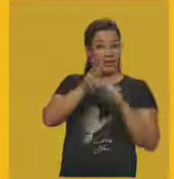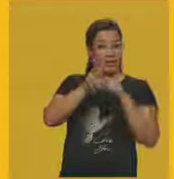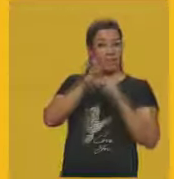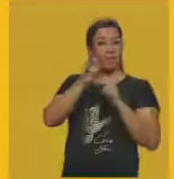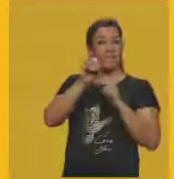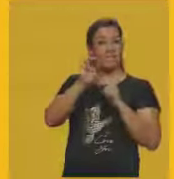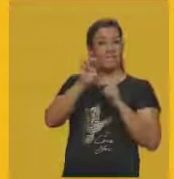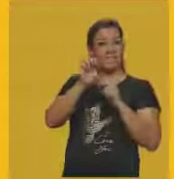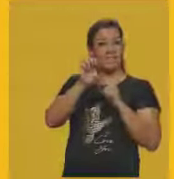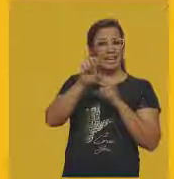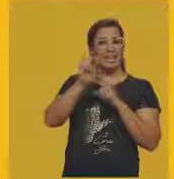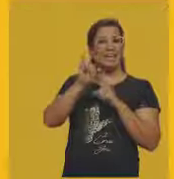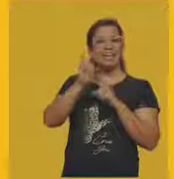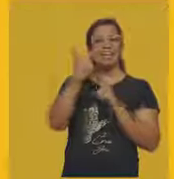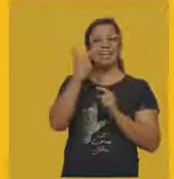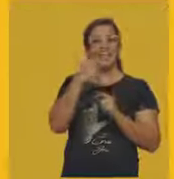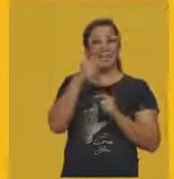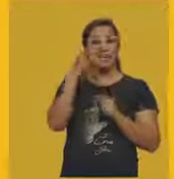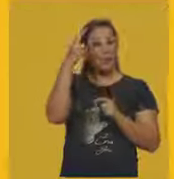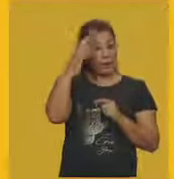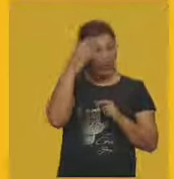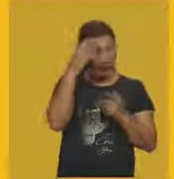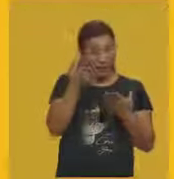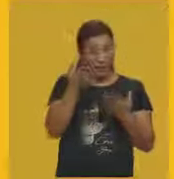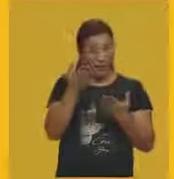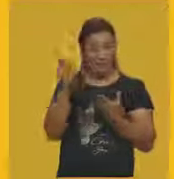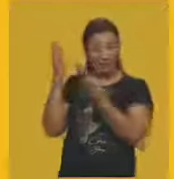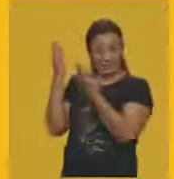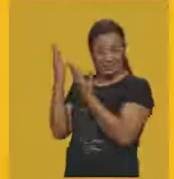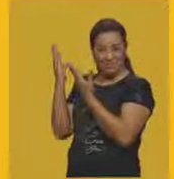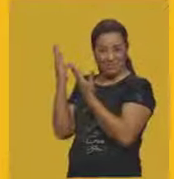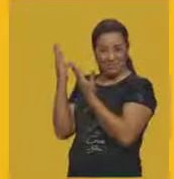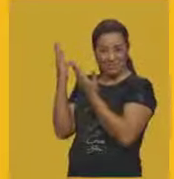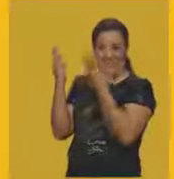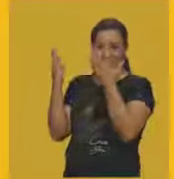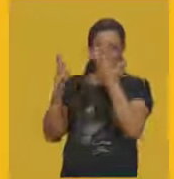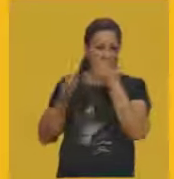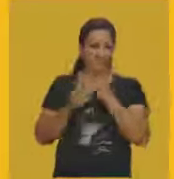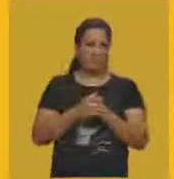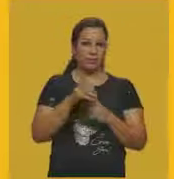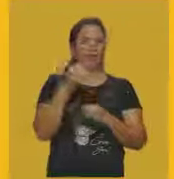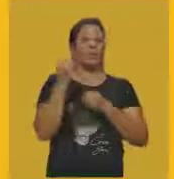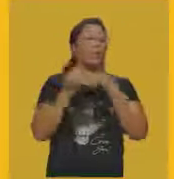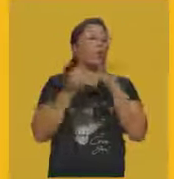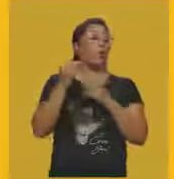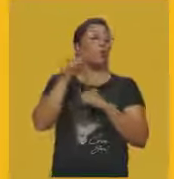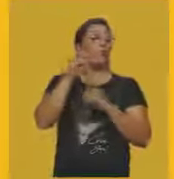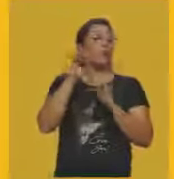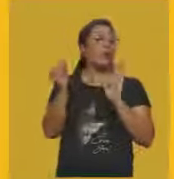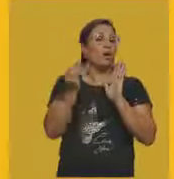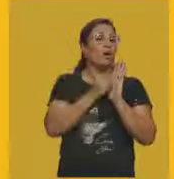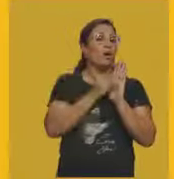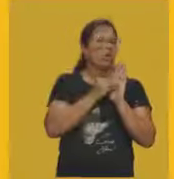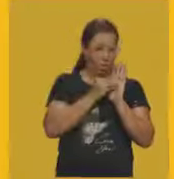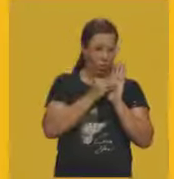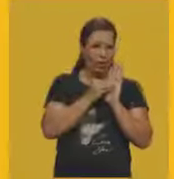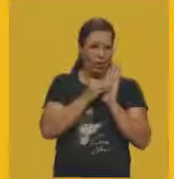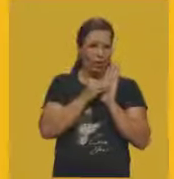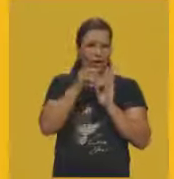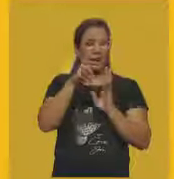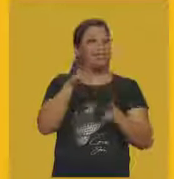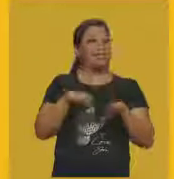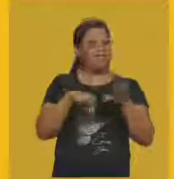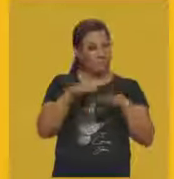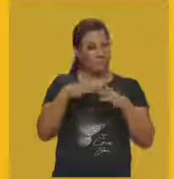também para lembrar da lei de Ohm em sua construção. Como é que você vai aplicá-la nos exercícios? Vai